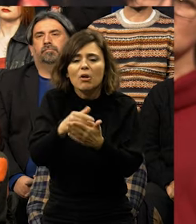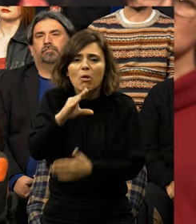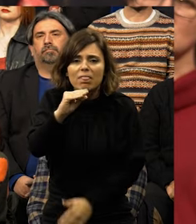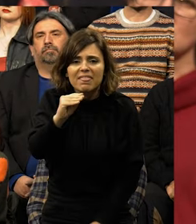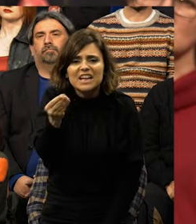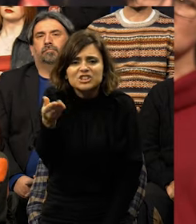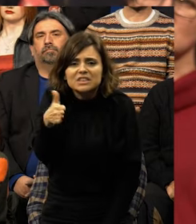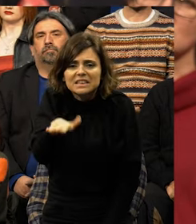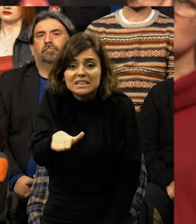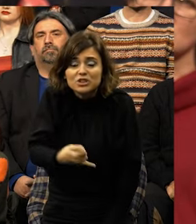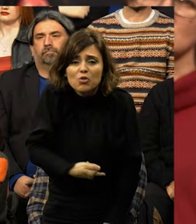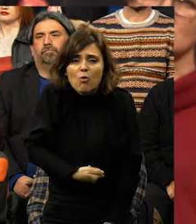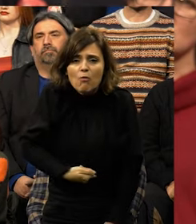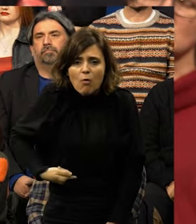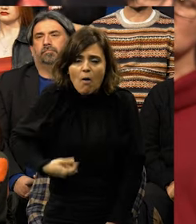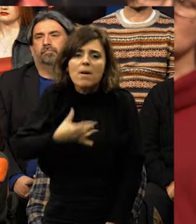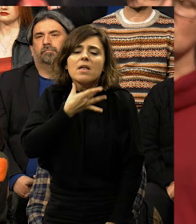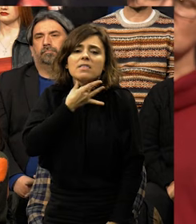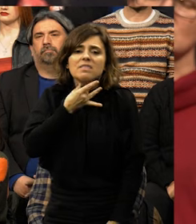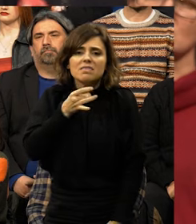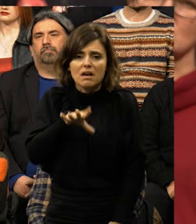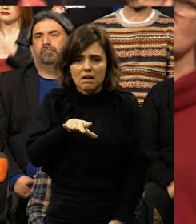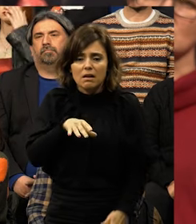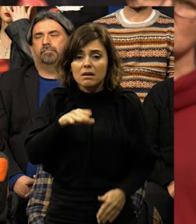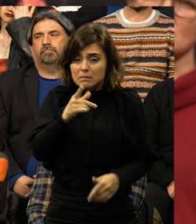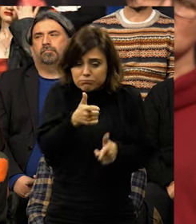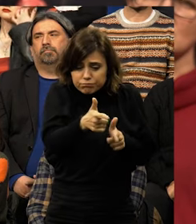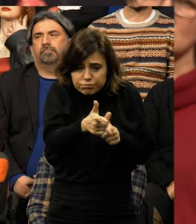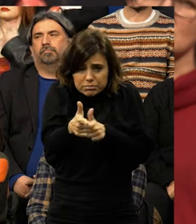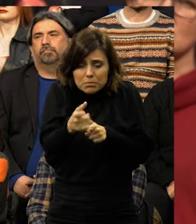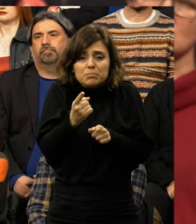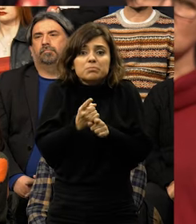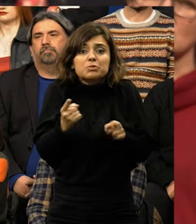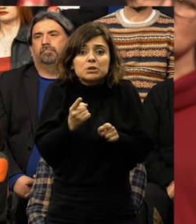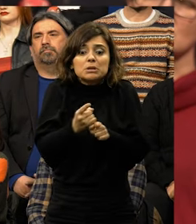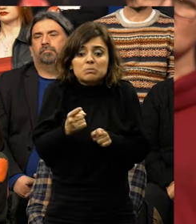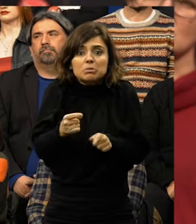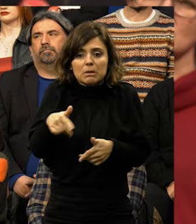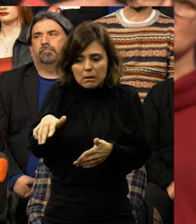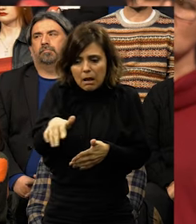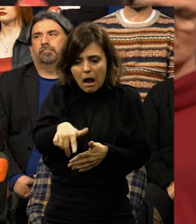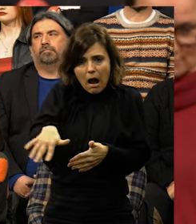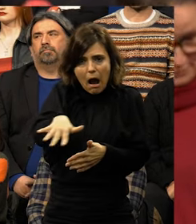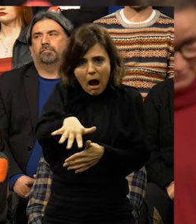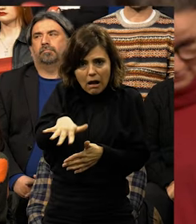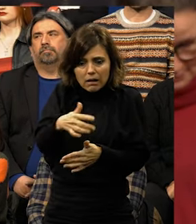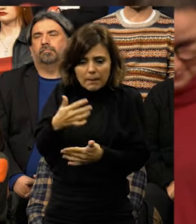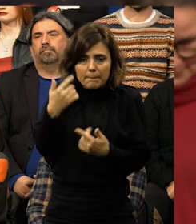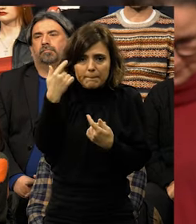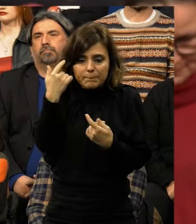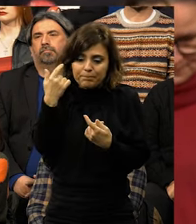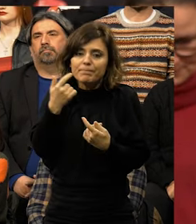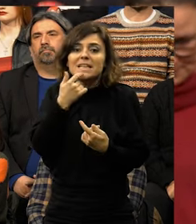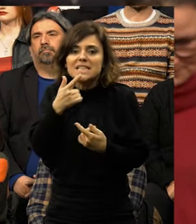crianças com fome e com sede e dispararam porque segundo eles Estas pessoas que se concentravam à espera de